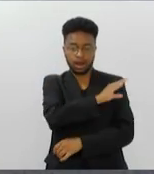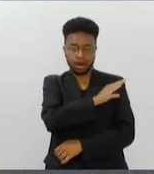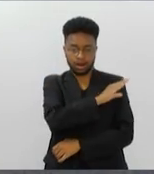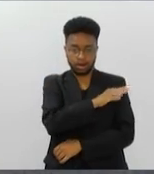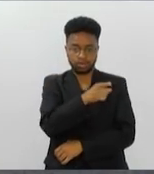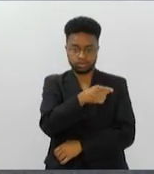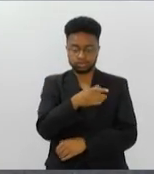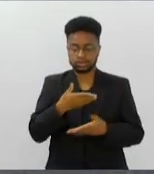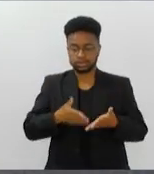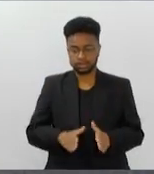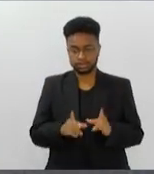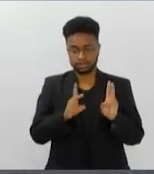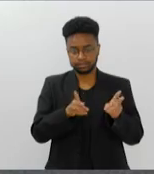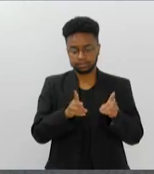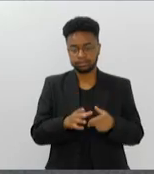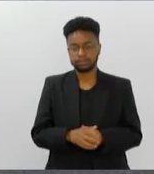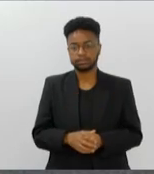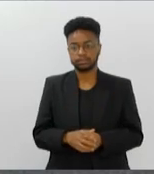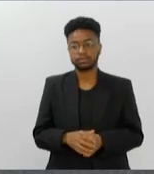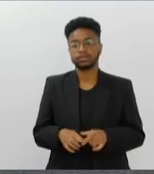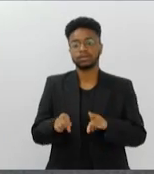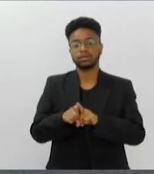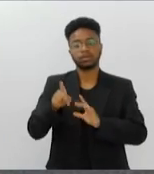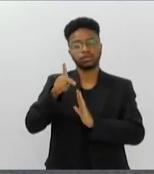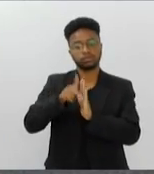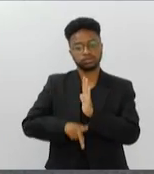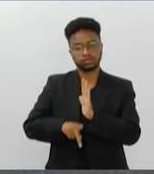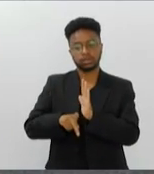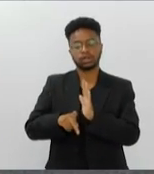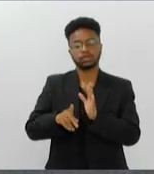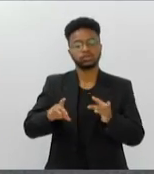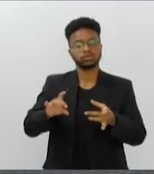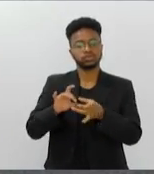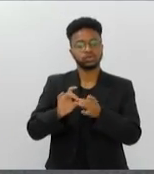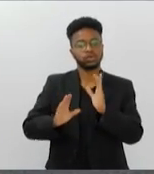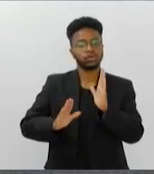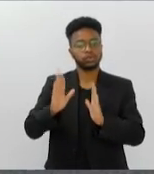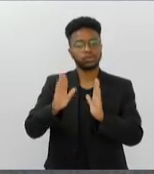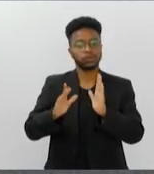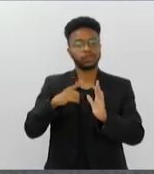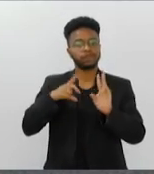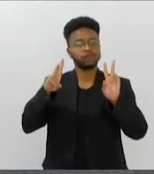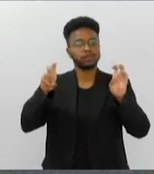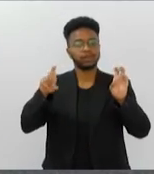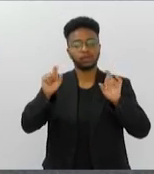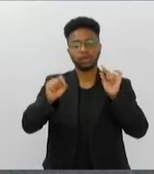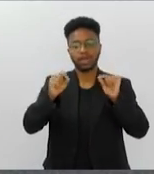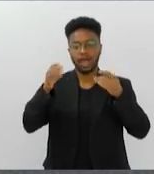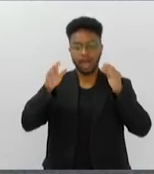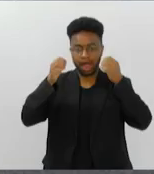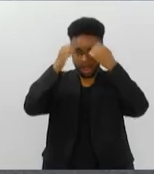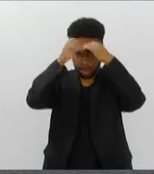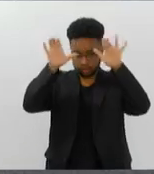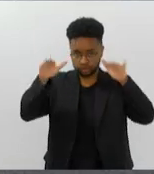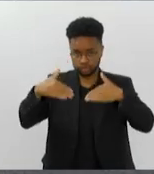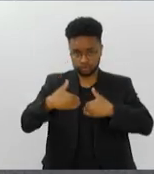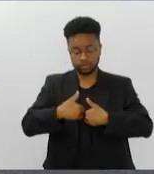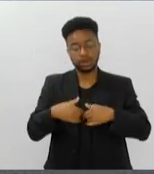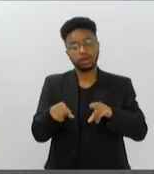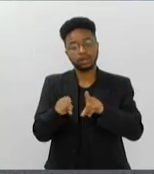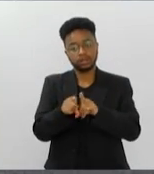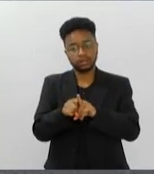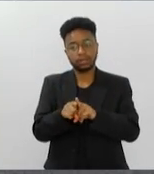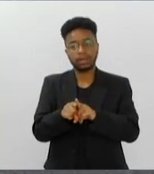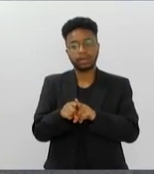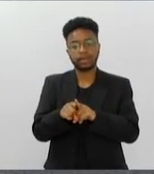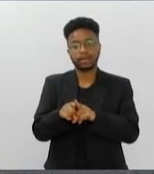Goitacazes. E o projeto fez parte de uma edição onde o tema autismo foi muito presente, inclusive o